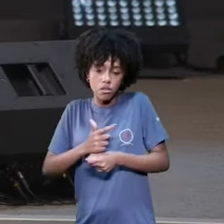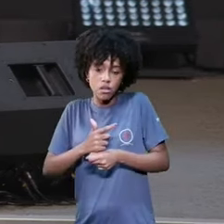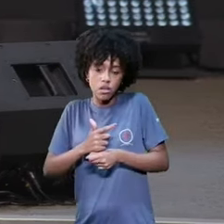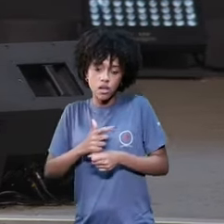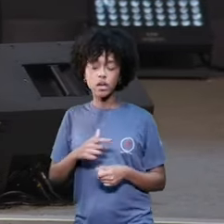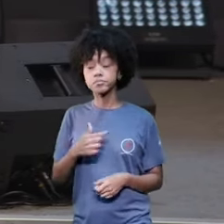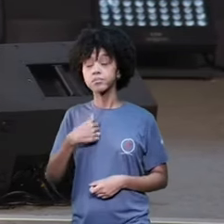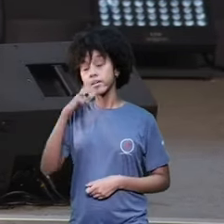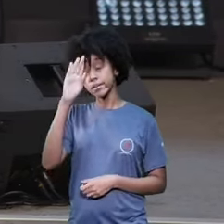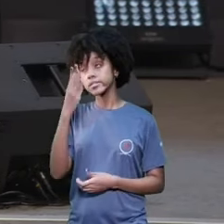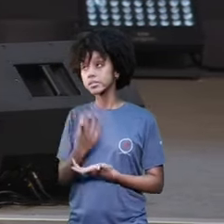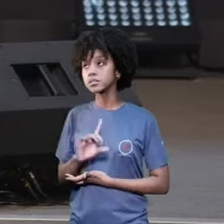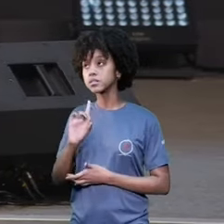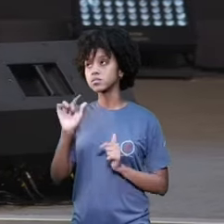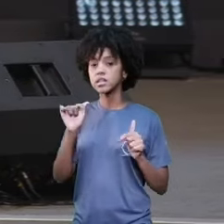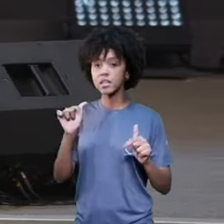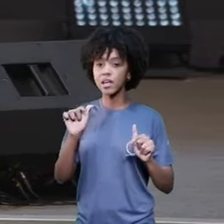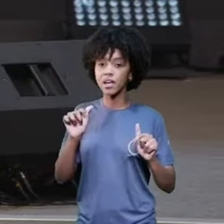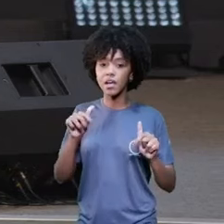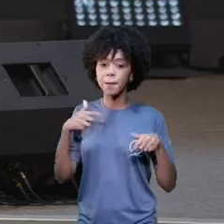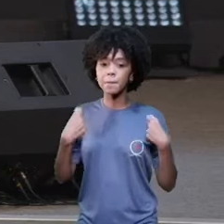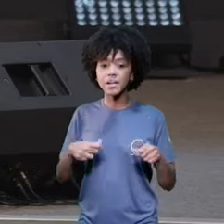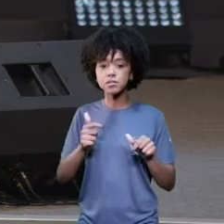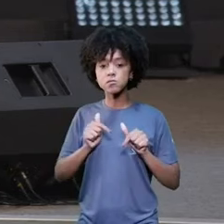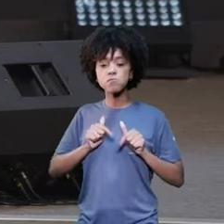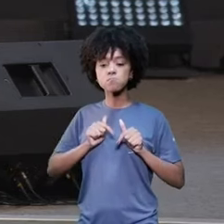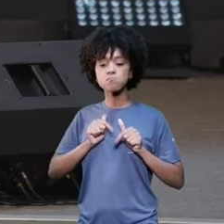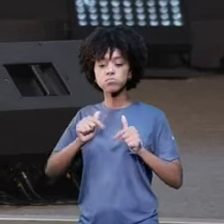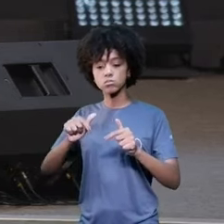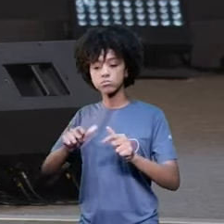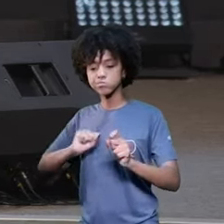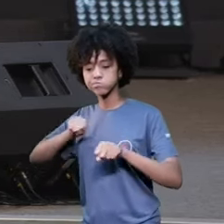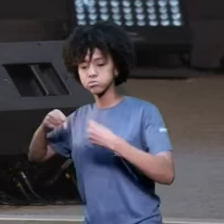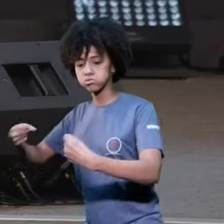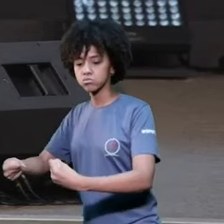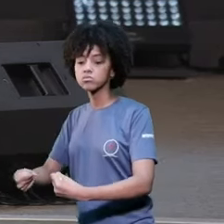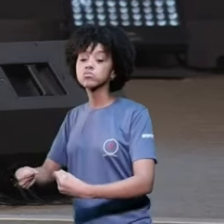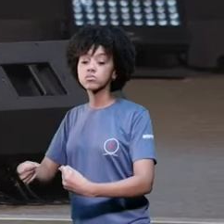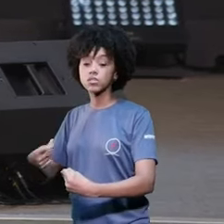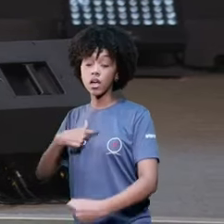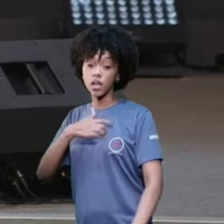que Deus vai operar. Tem hora que você precisa correr.